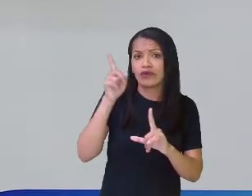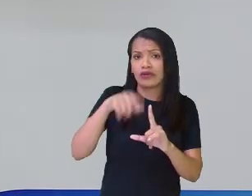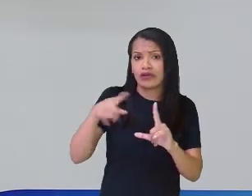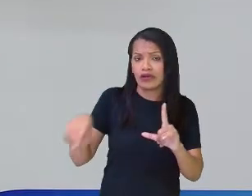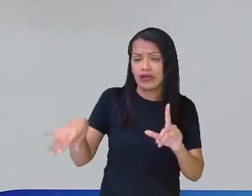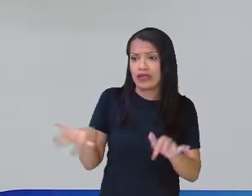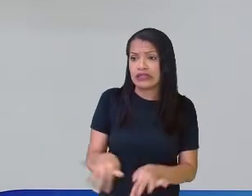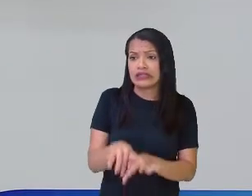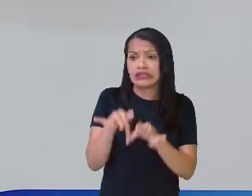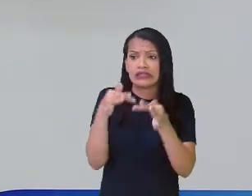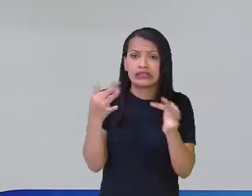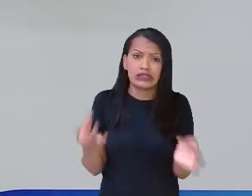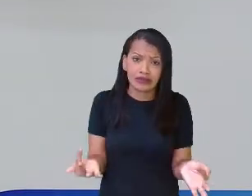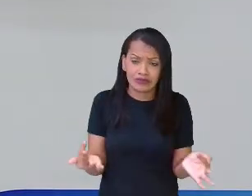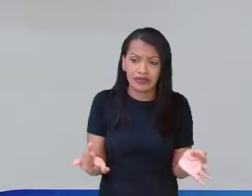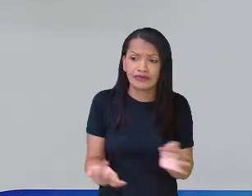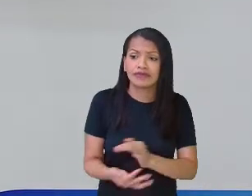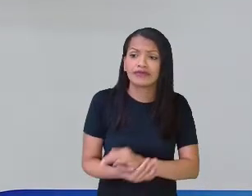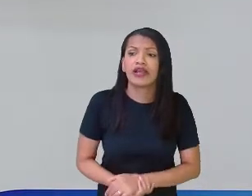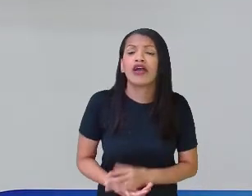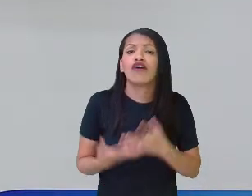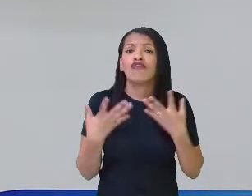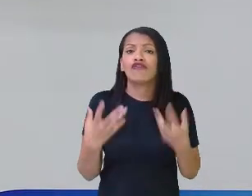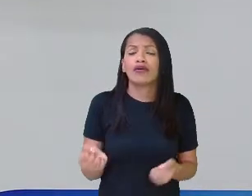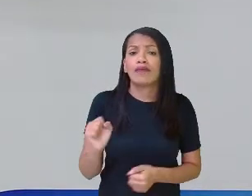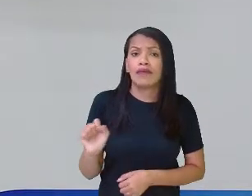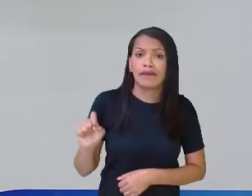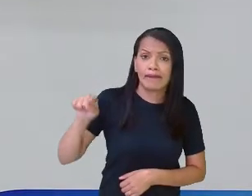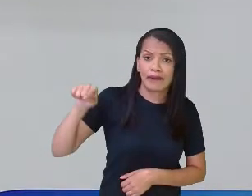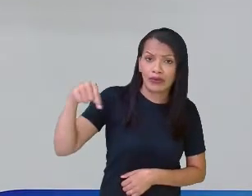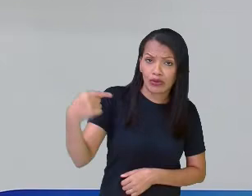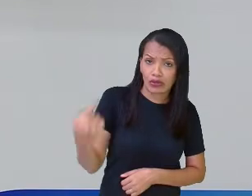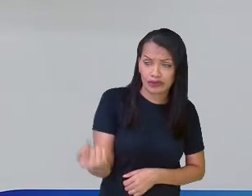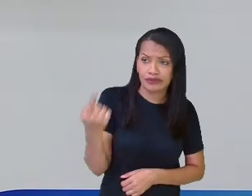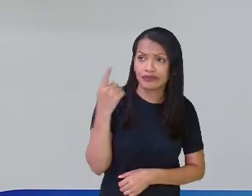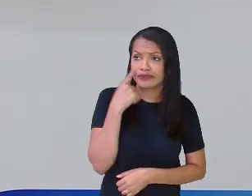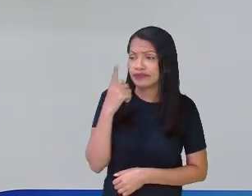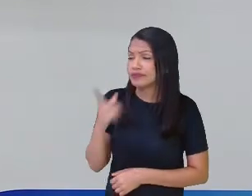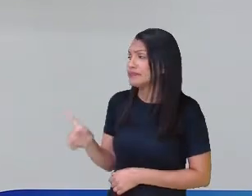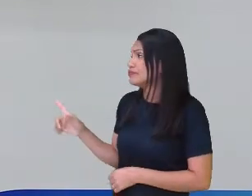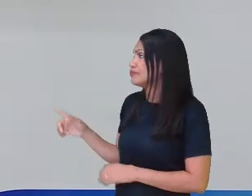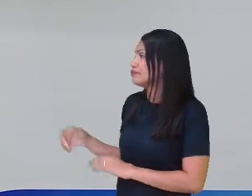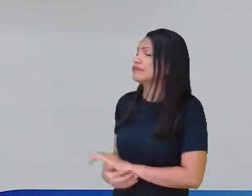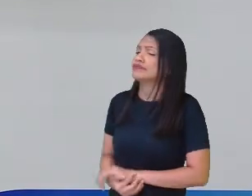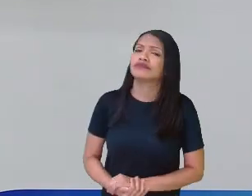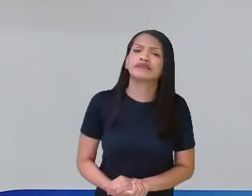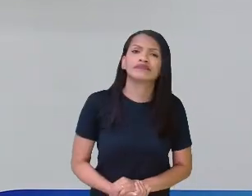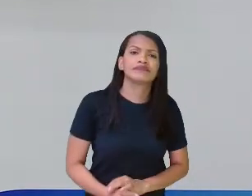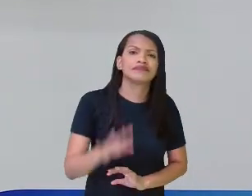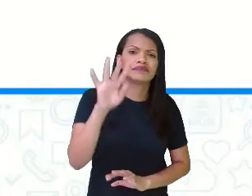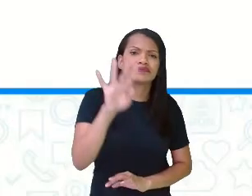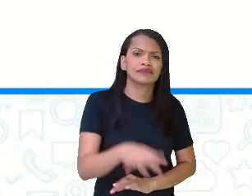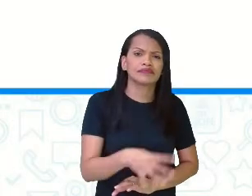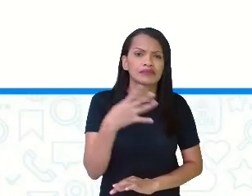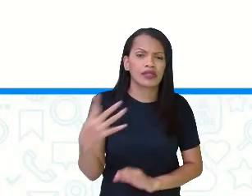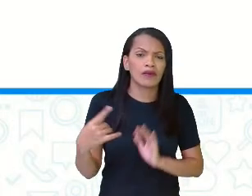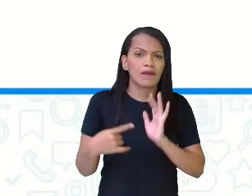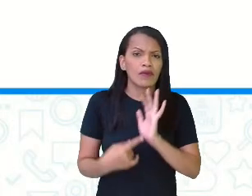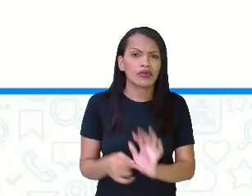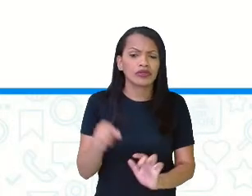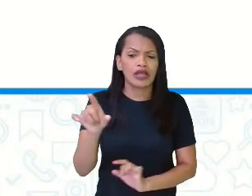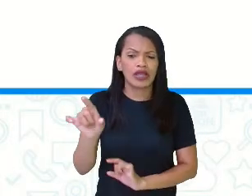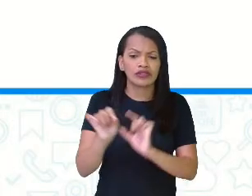mais simples do mundo. Vamos para a próxima. A tabela a seguir apresenta a escolha das crianças